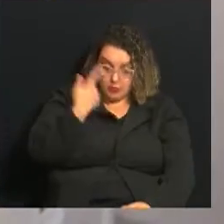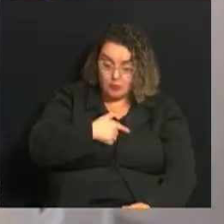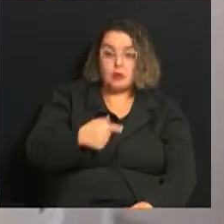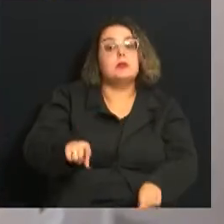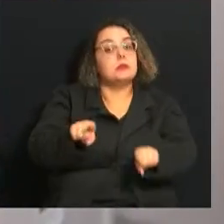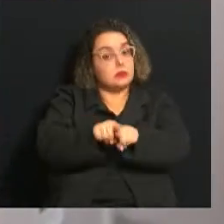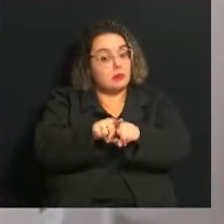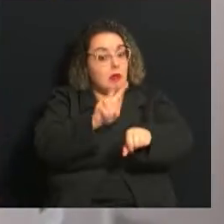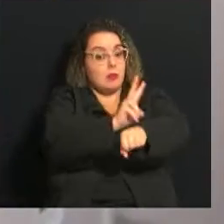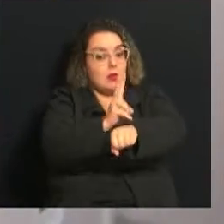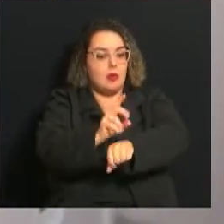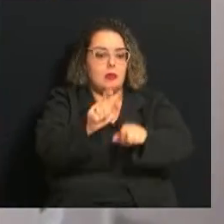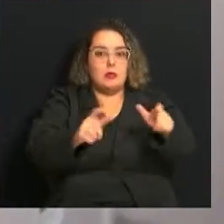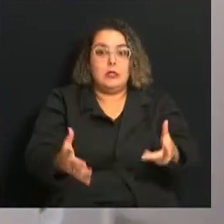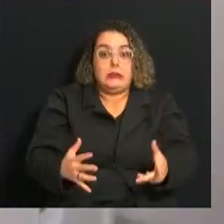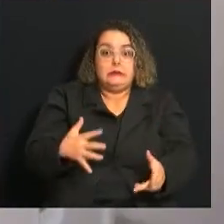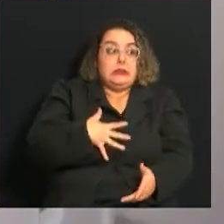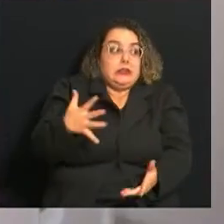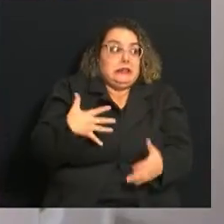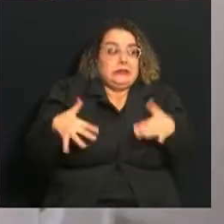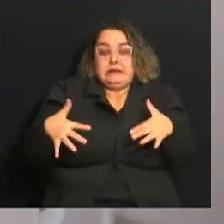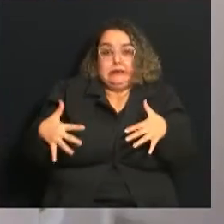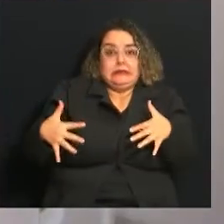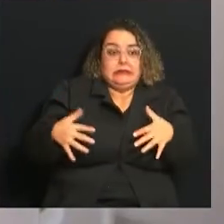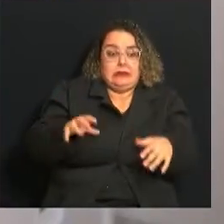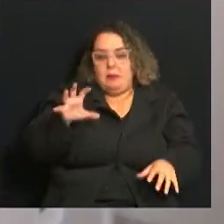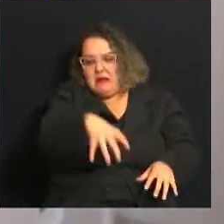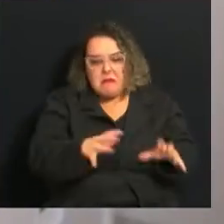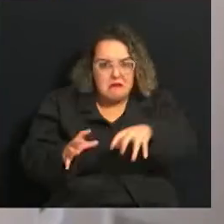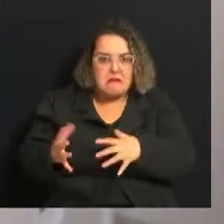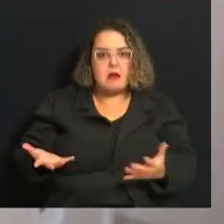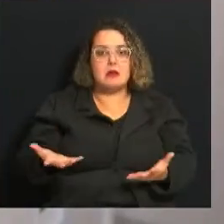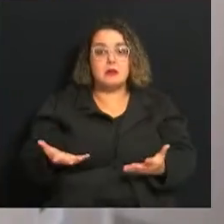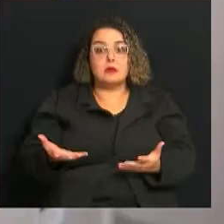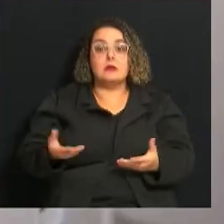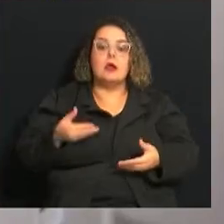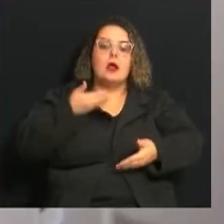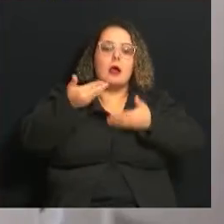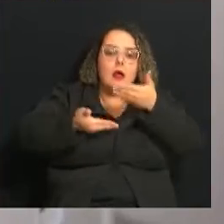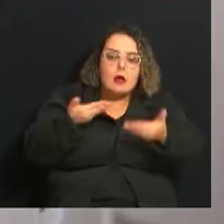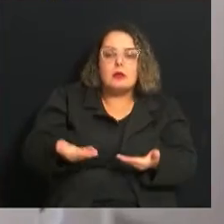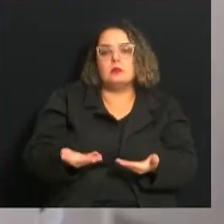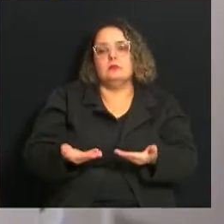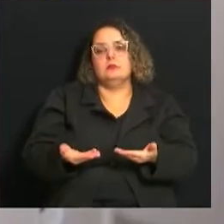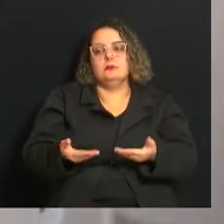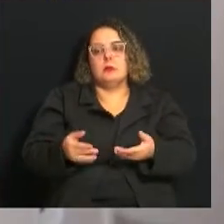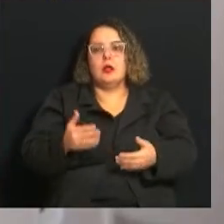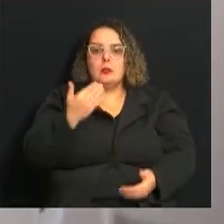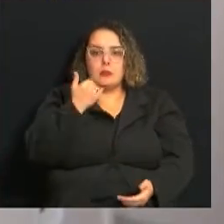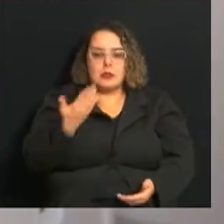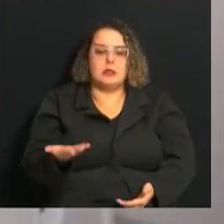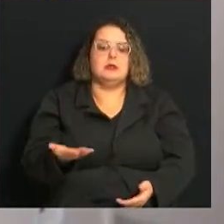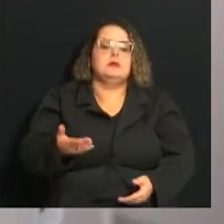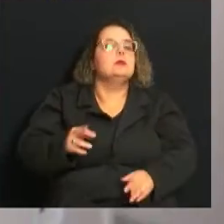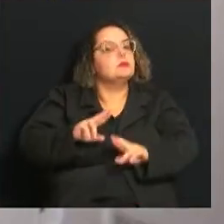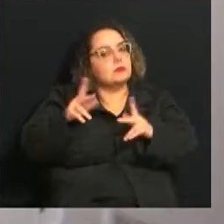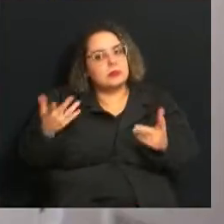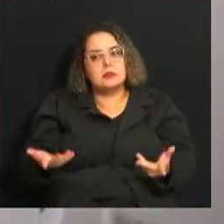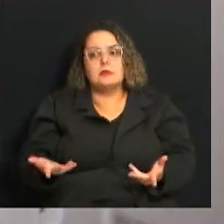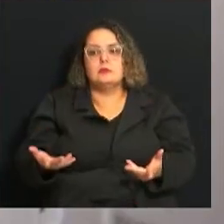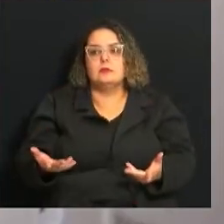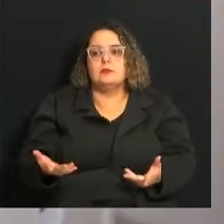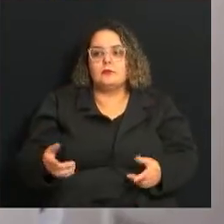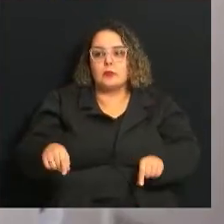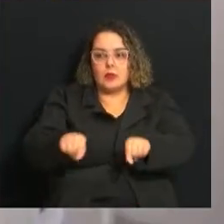que atacam, são assustados, alimentação diferenciada, e a gente também trabalha com os pets não convencionais, que são os animais que normalmente o